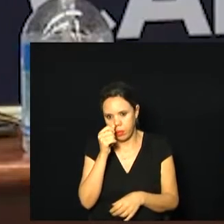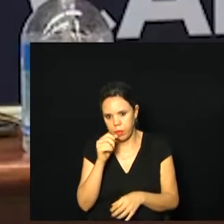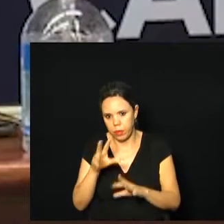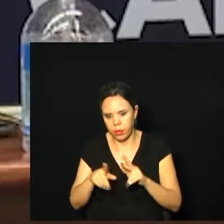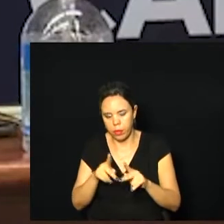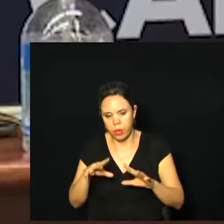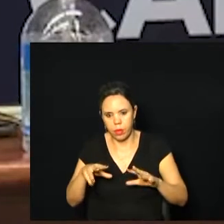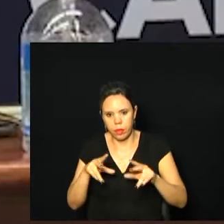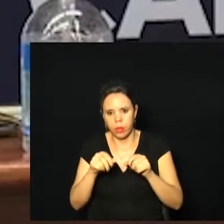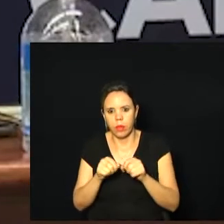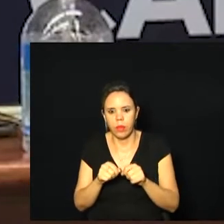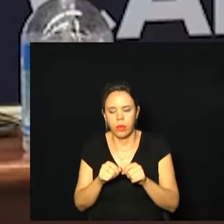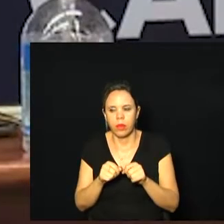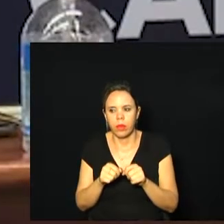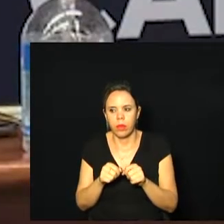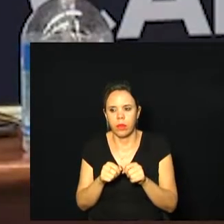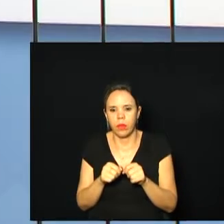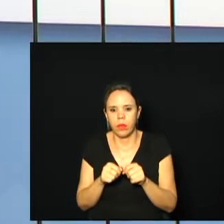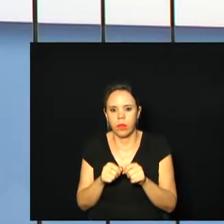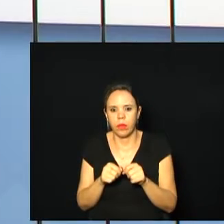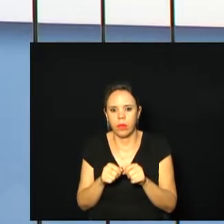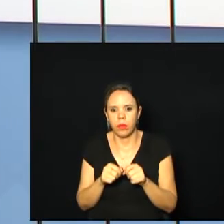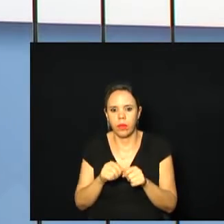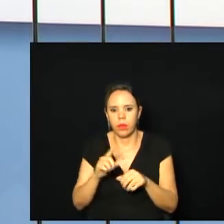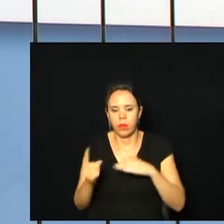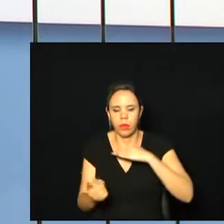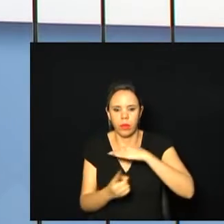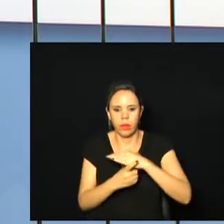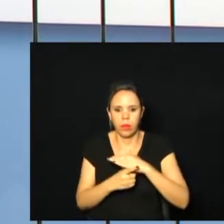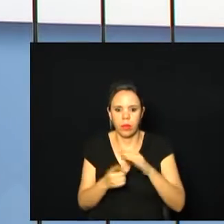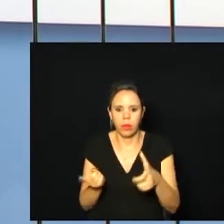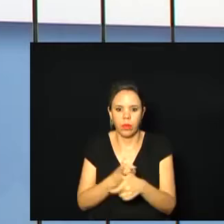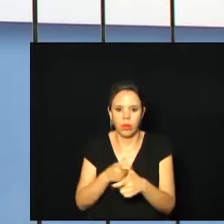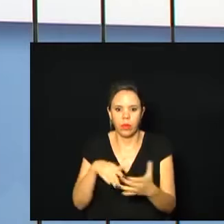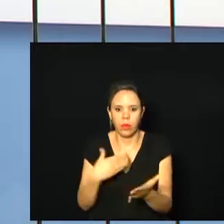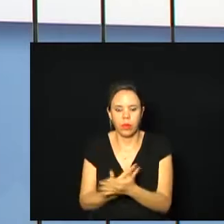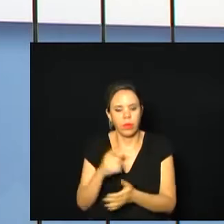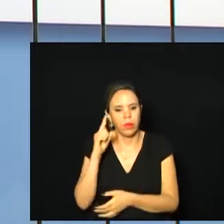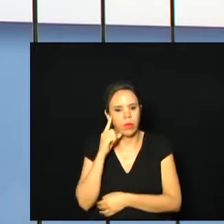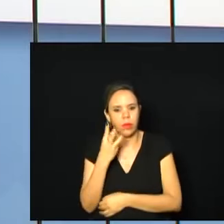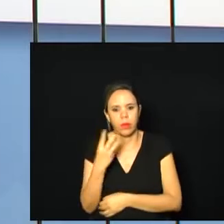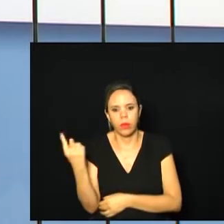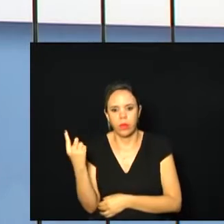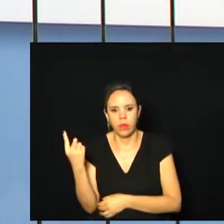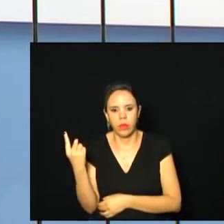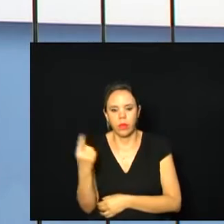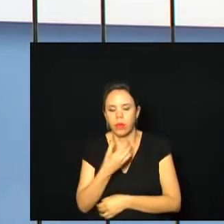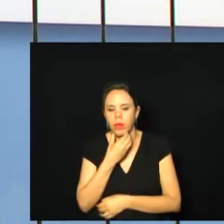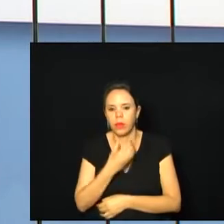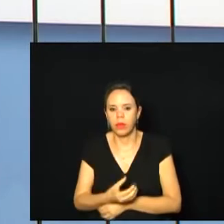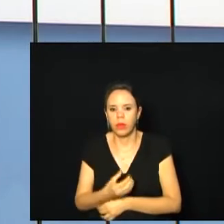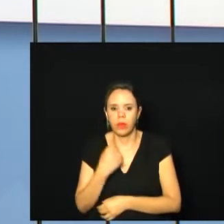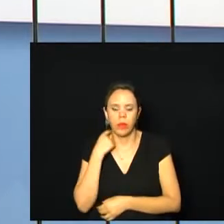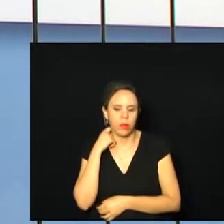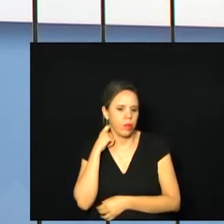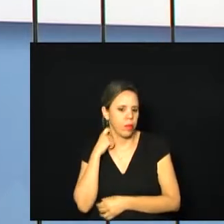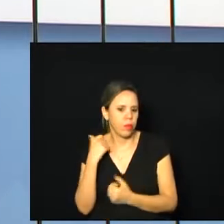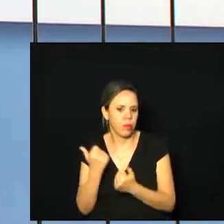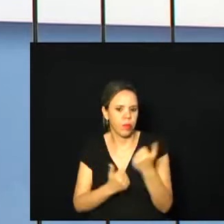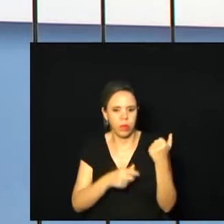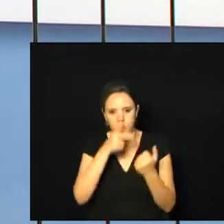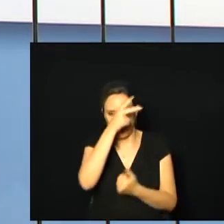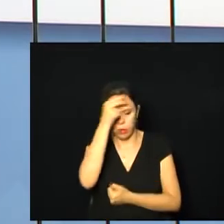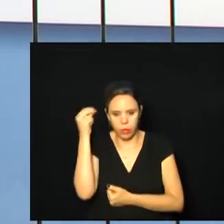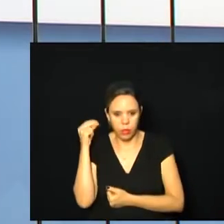para todos os consumidores com dívidas até o dia 31 de dezembro. O